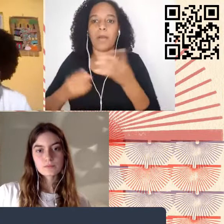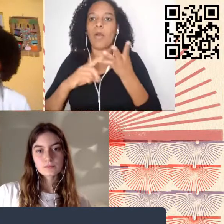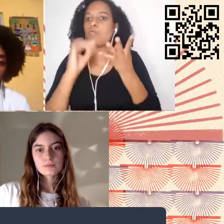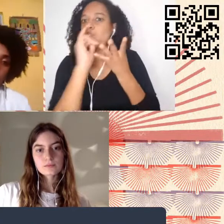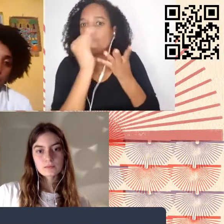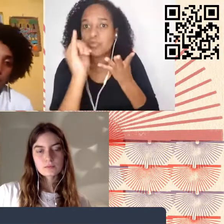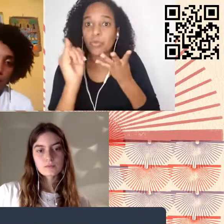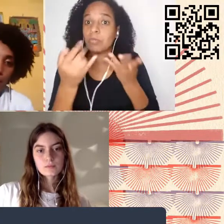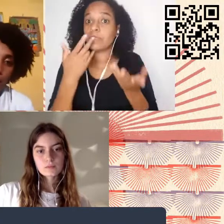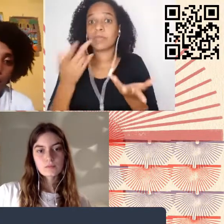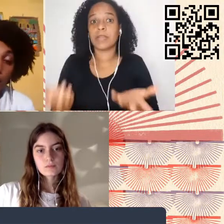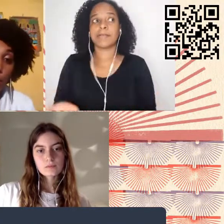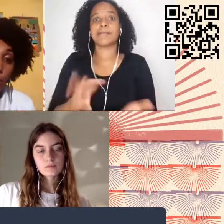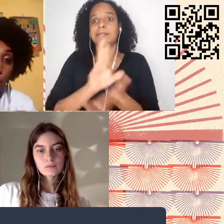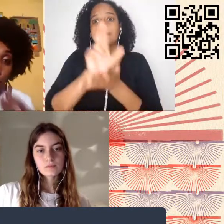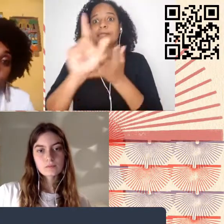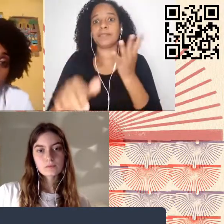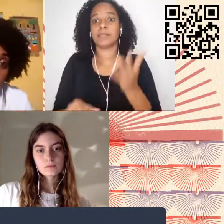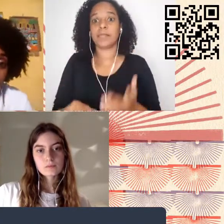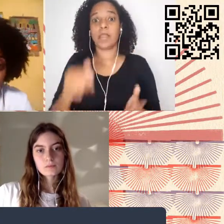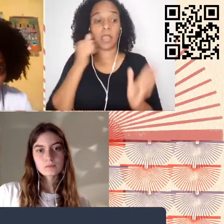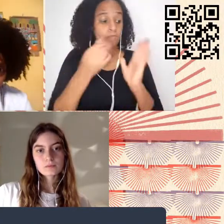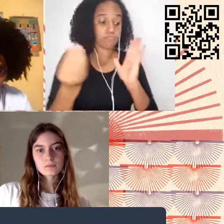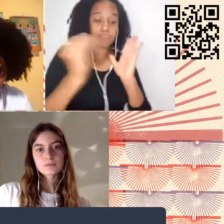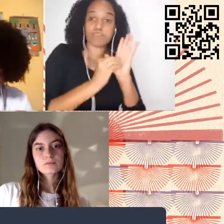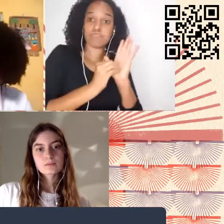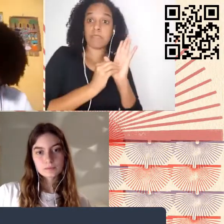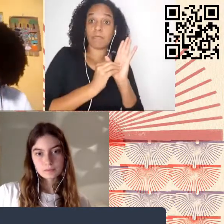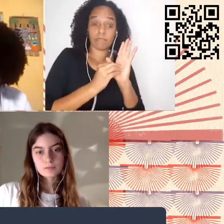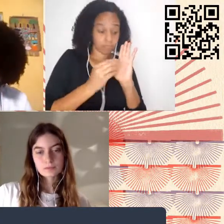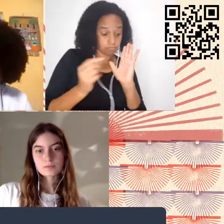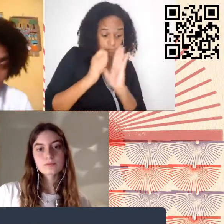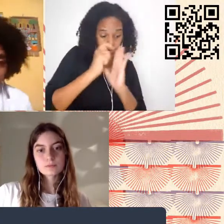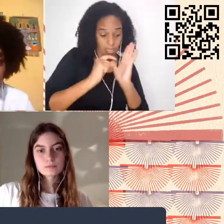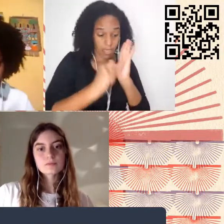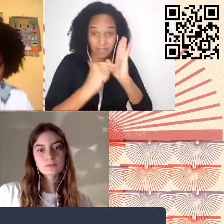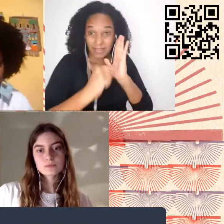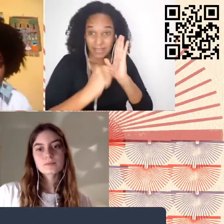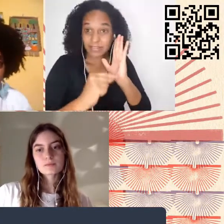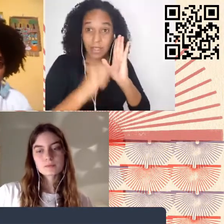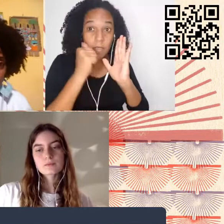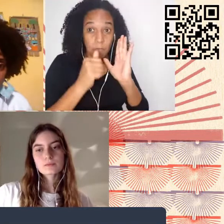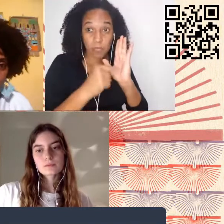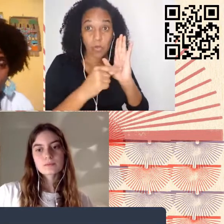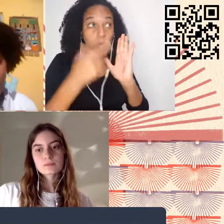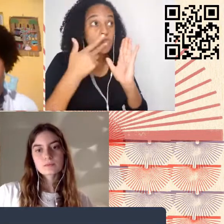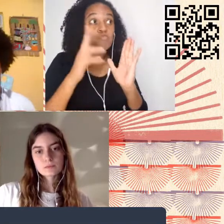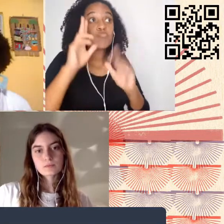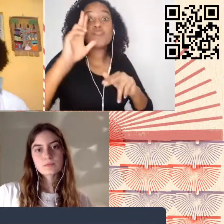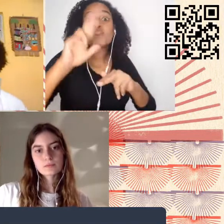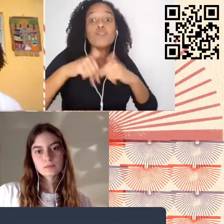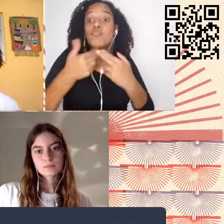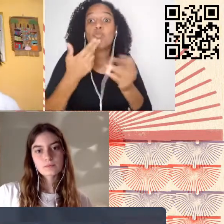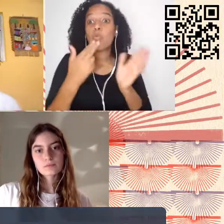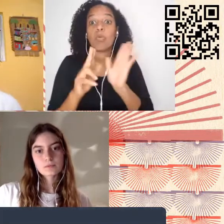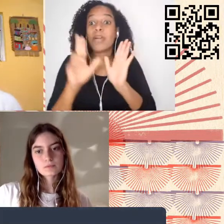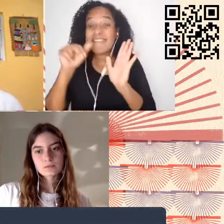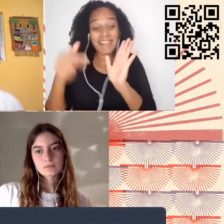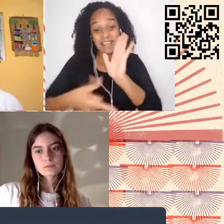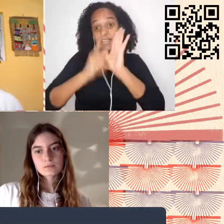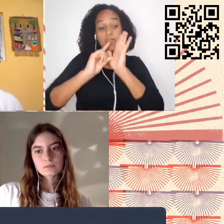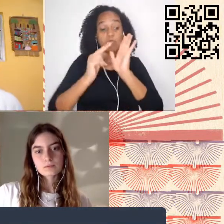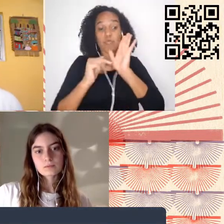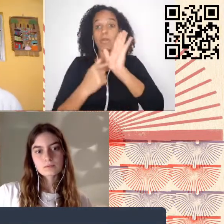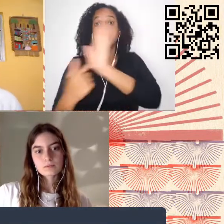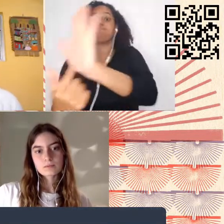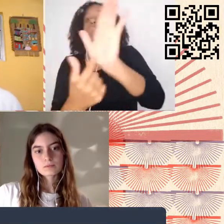das mulheres que estão aqui nunca publicaram nenhuma, nunca chegaram, trouxeram a público os seus poemas, né?